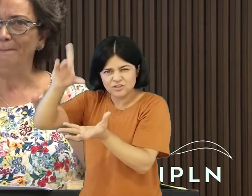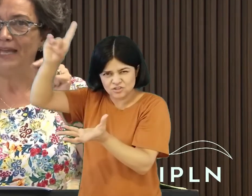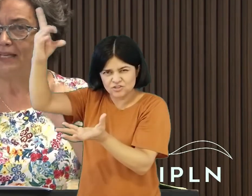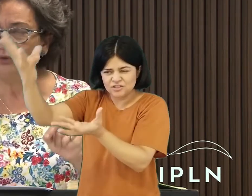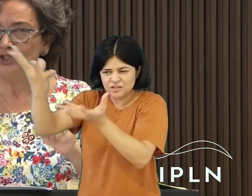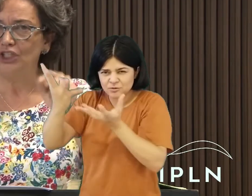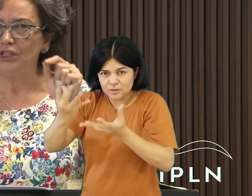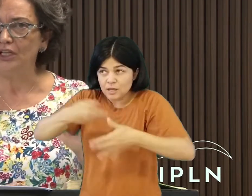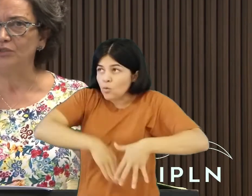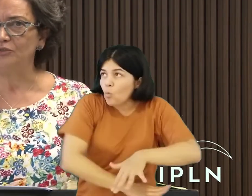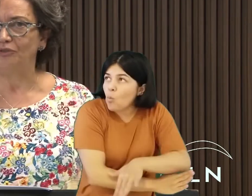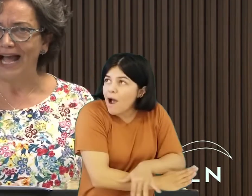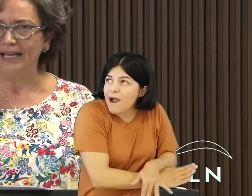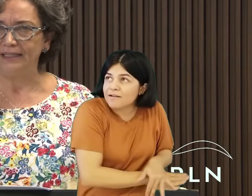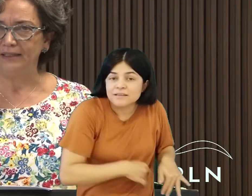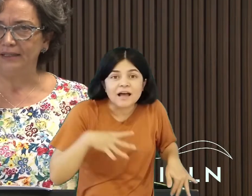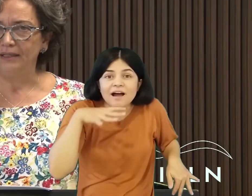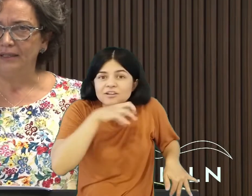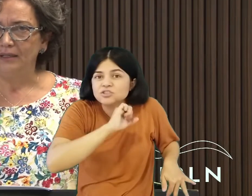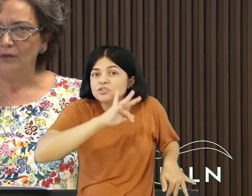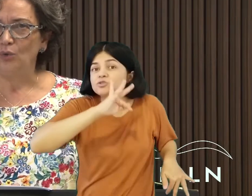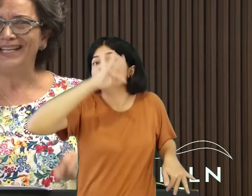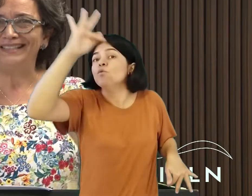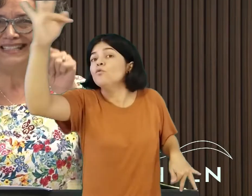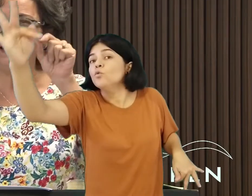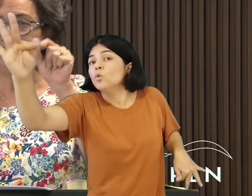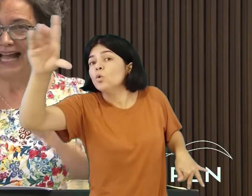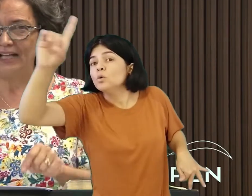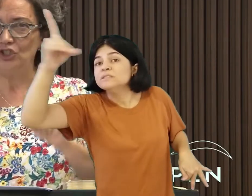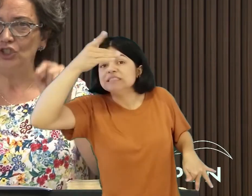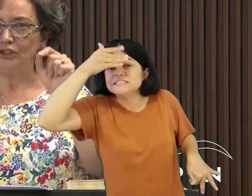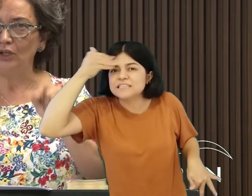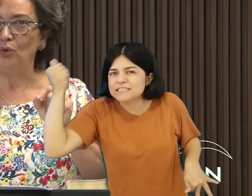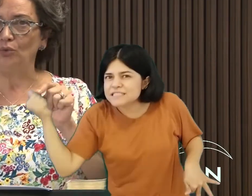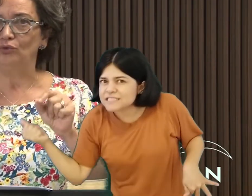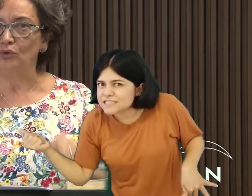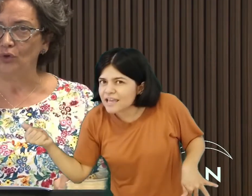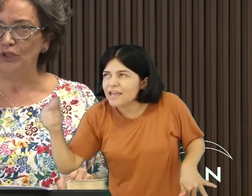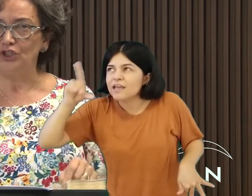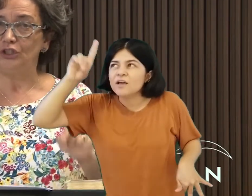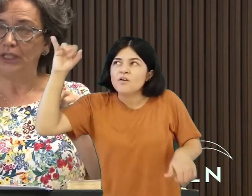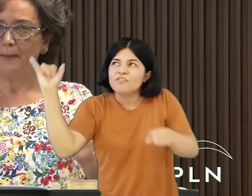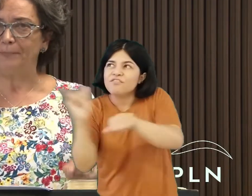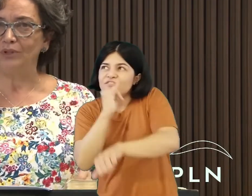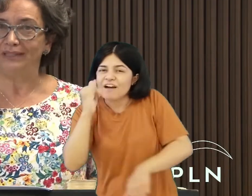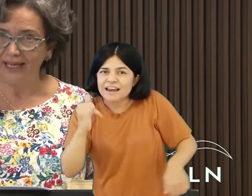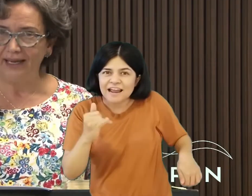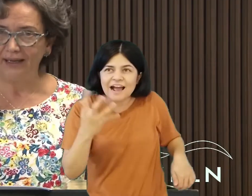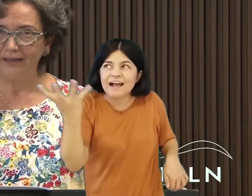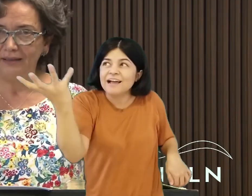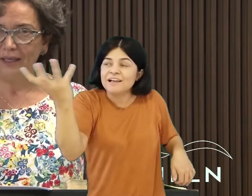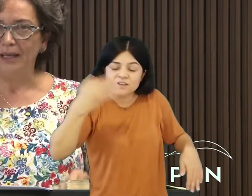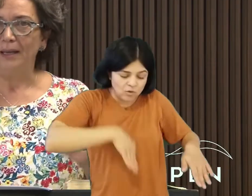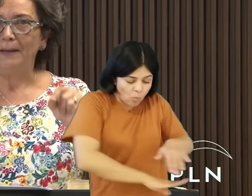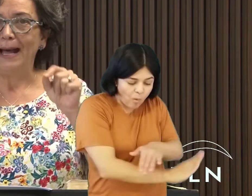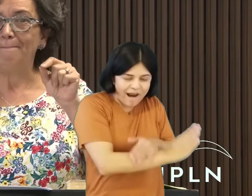com medo de que Deus fale, com necessidade de ter o controle, de ter